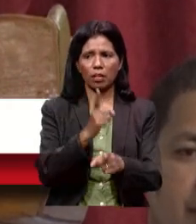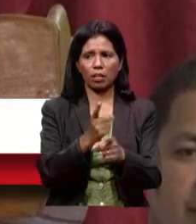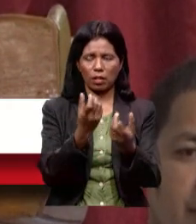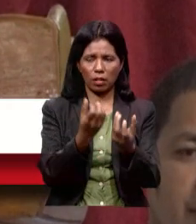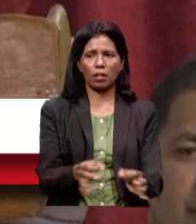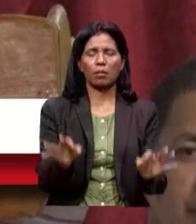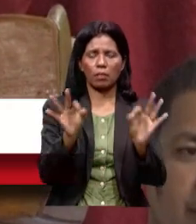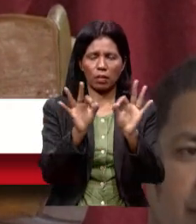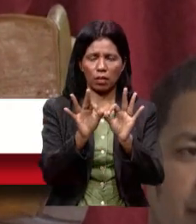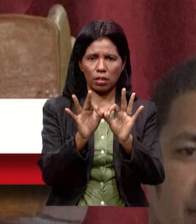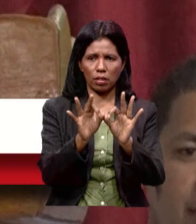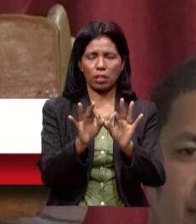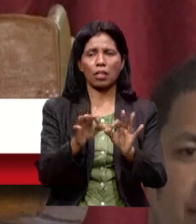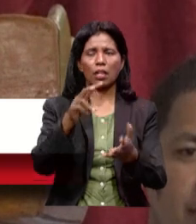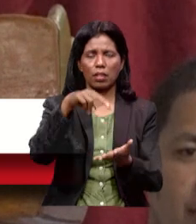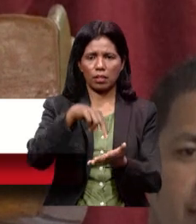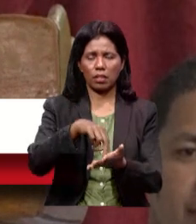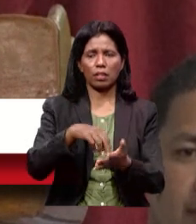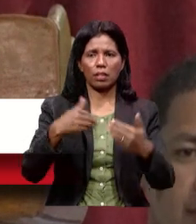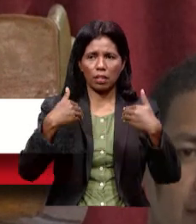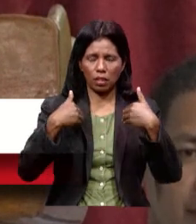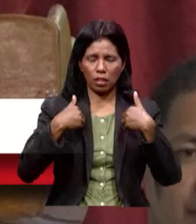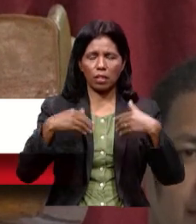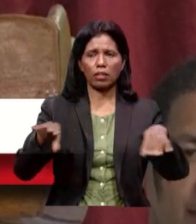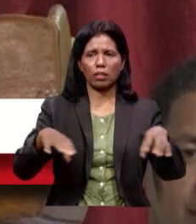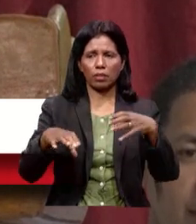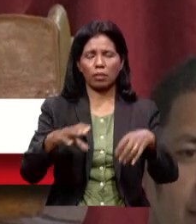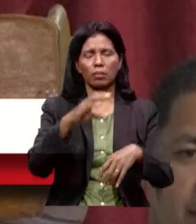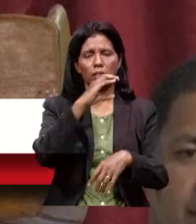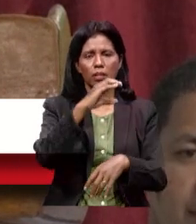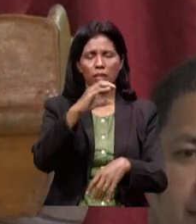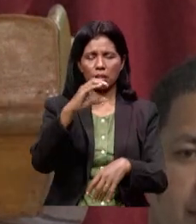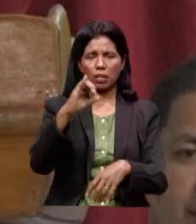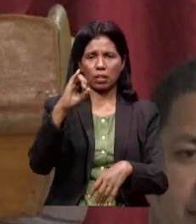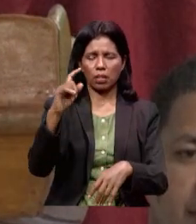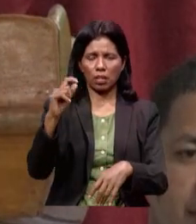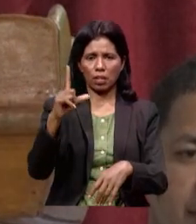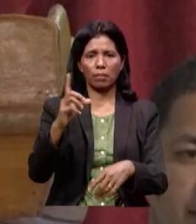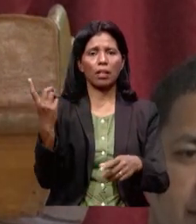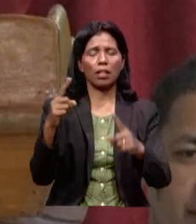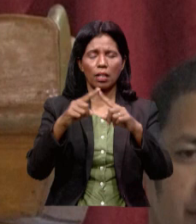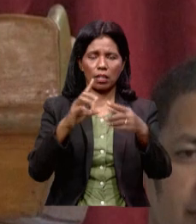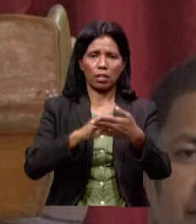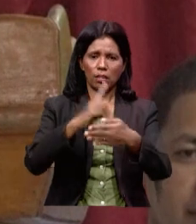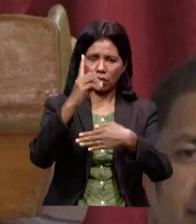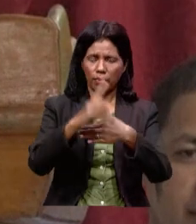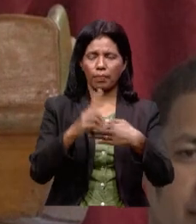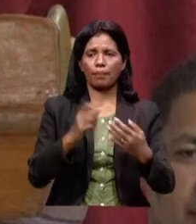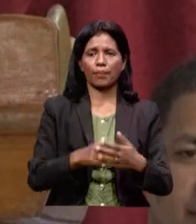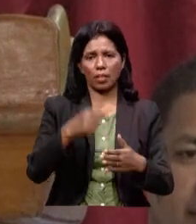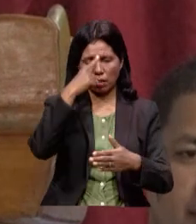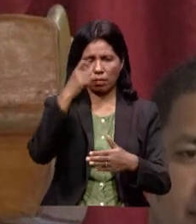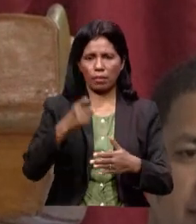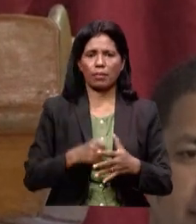importância existência do papel Câmara Comércio para ir em desenvolvimento. Também